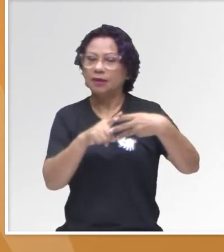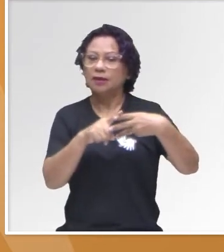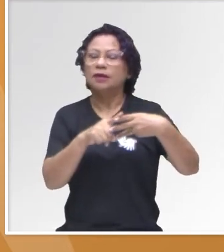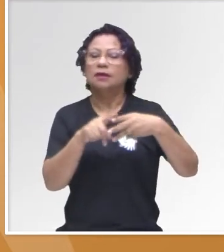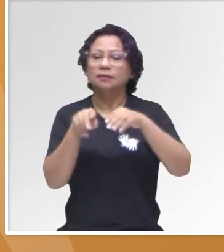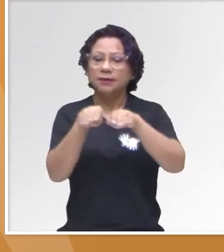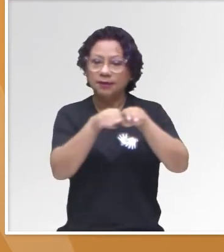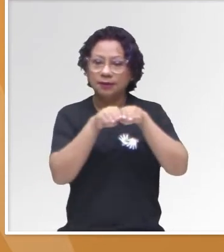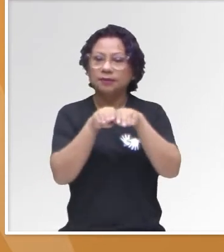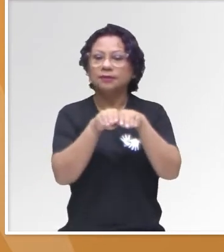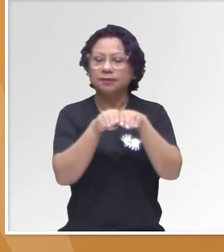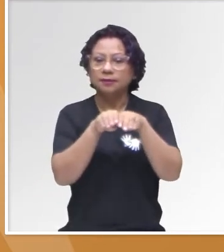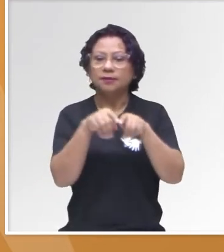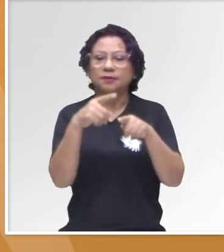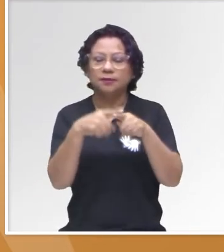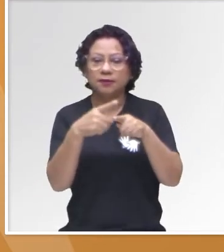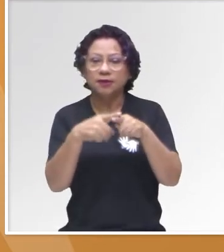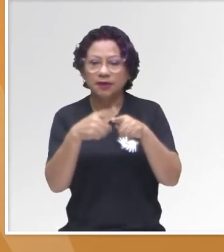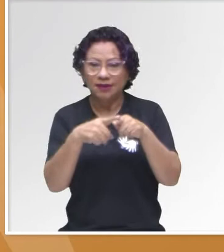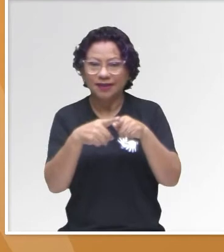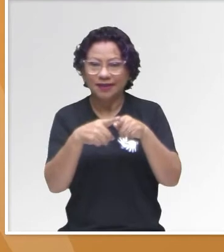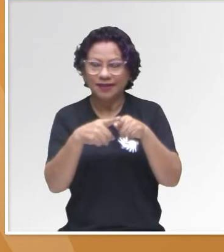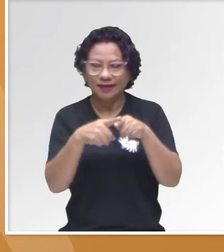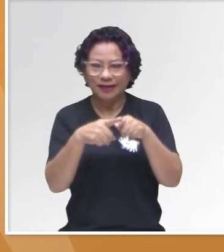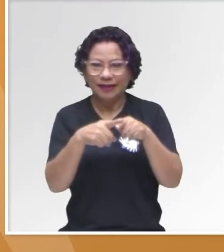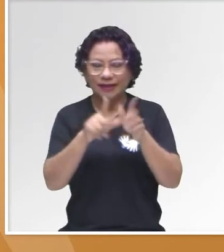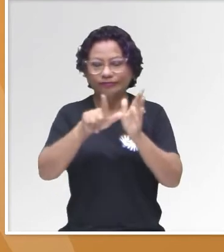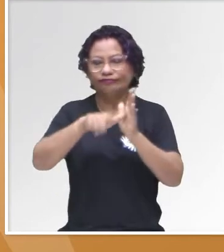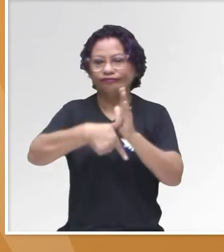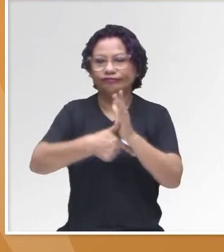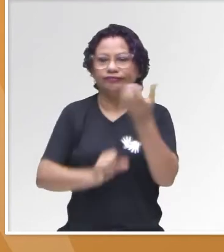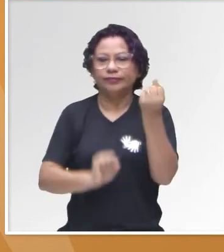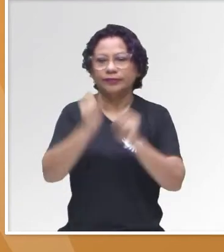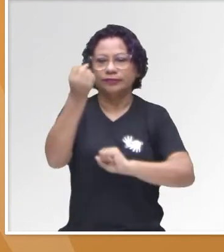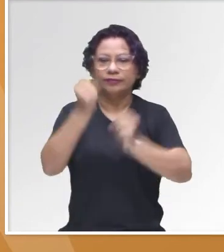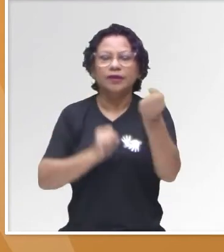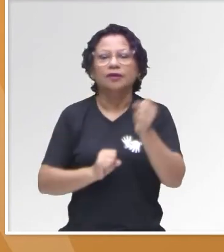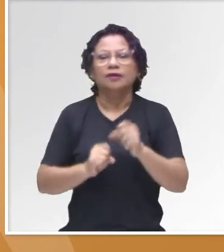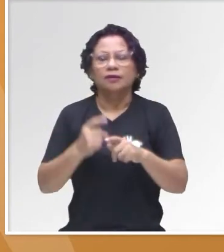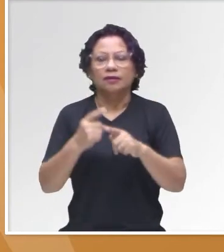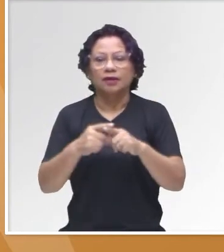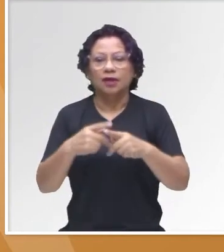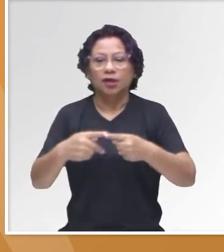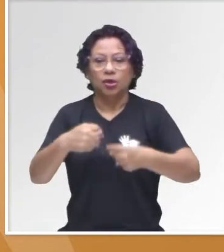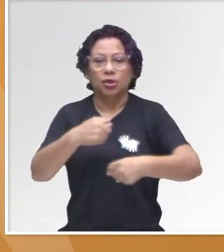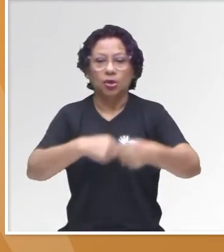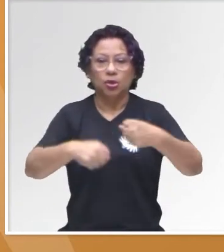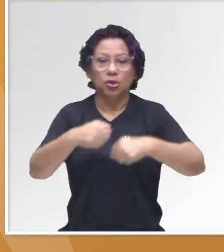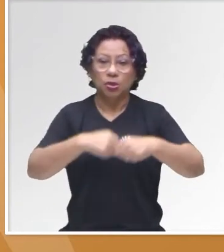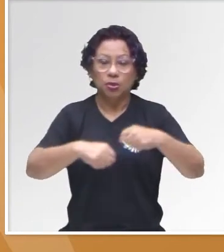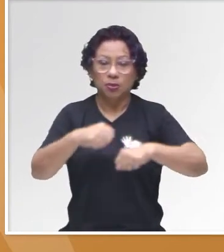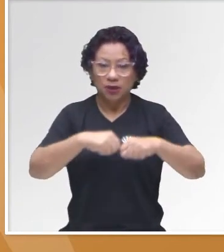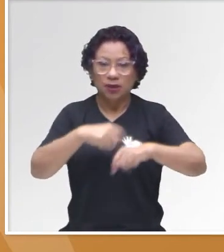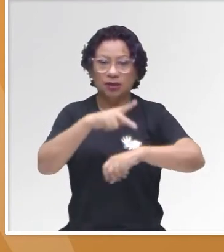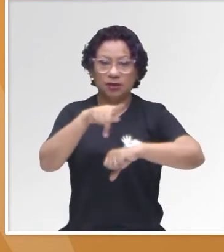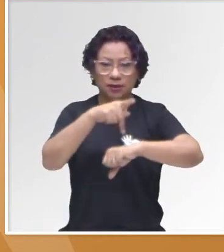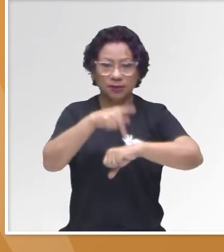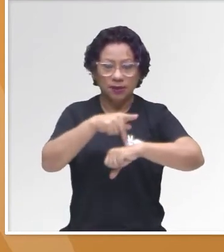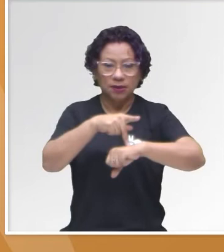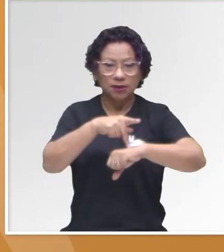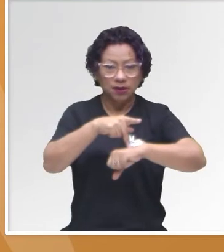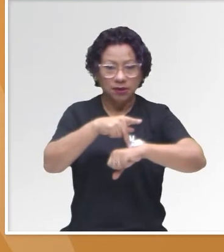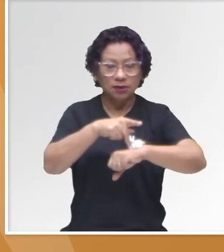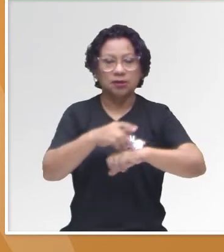são chamados de países emergentes, né? A economia desses países, eles partiram aí de um